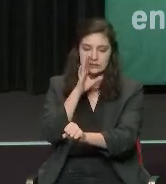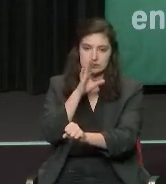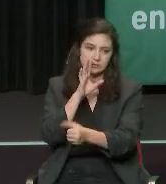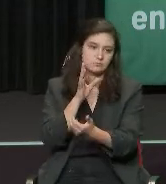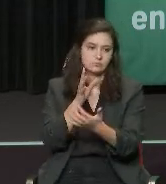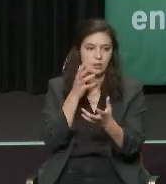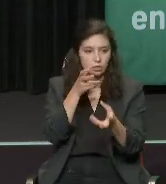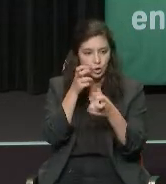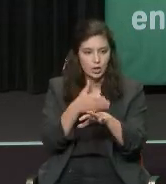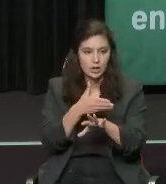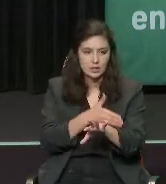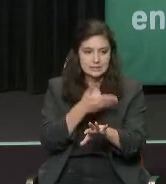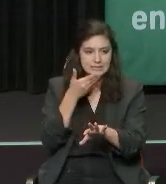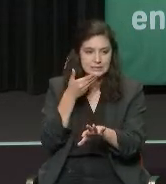existe.